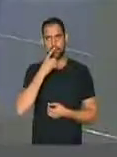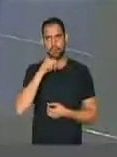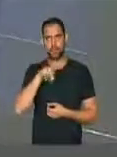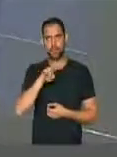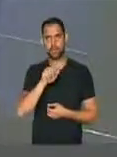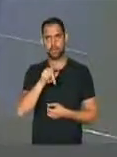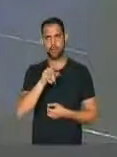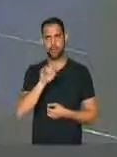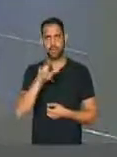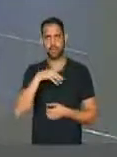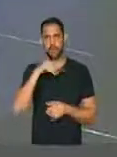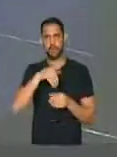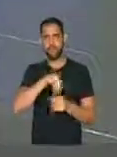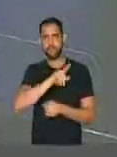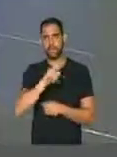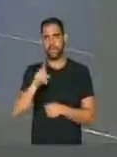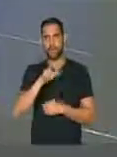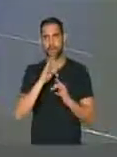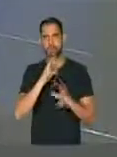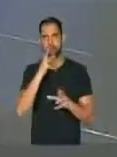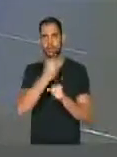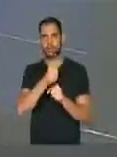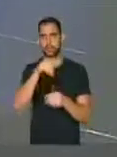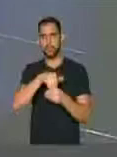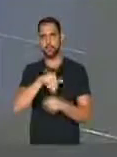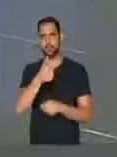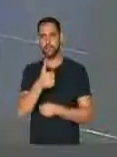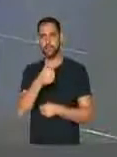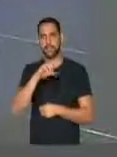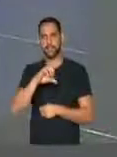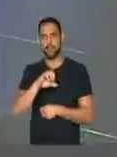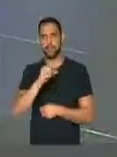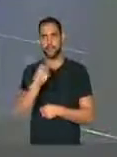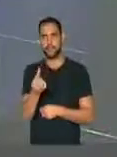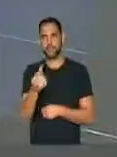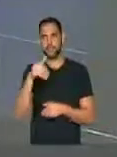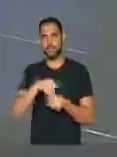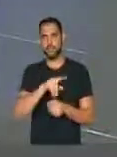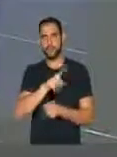Deputado Nelson Pellegrino, vota não, total de votos, 196 votos não.